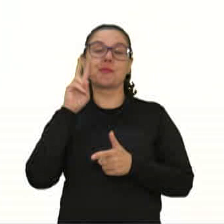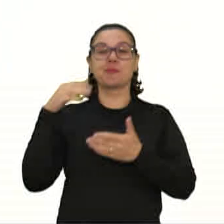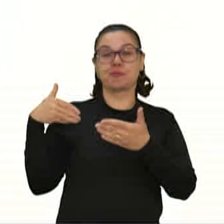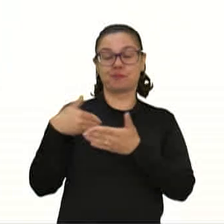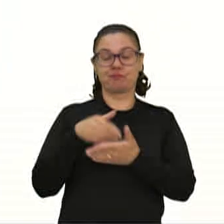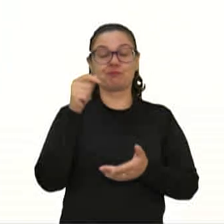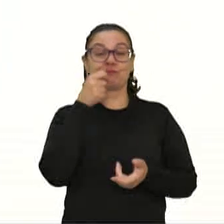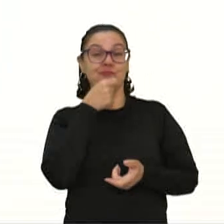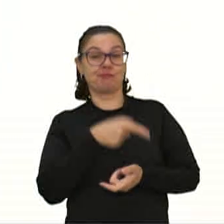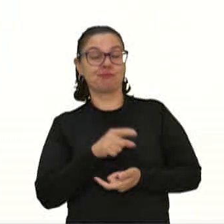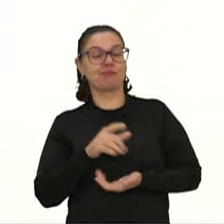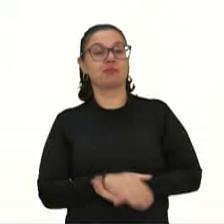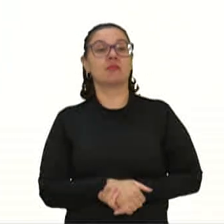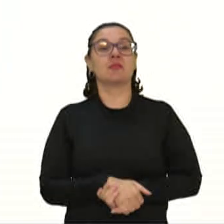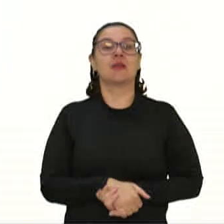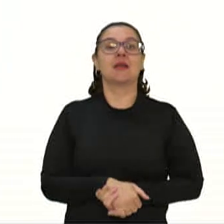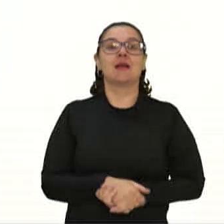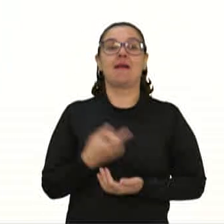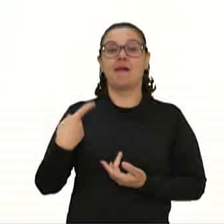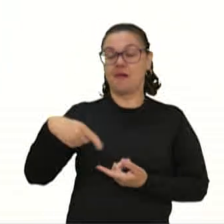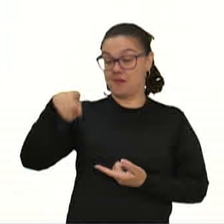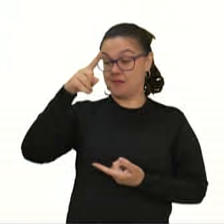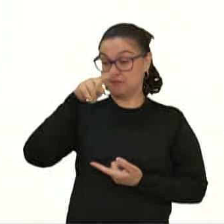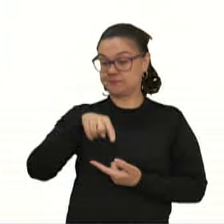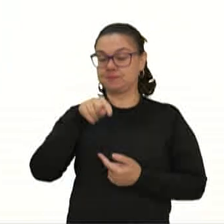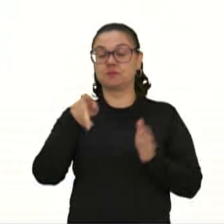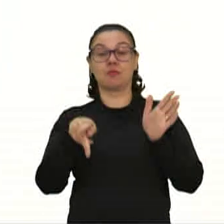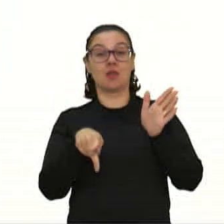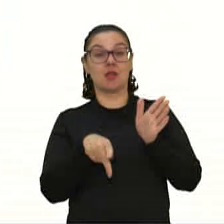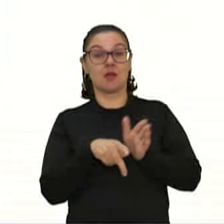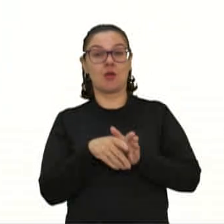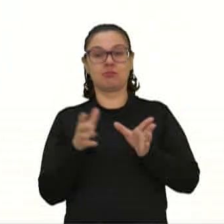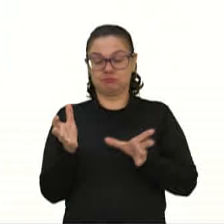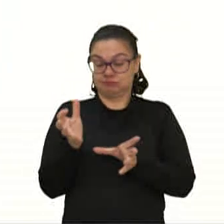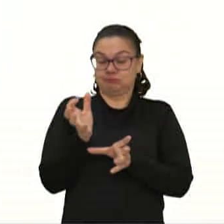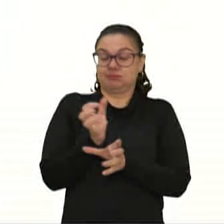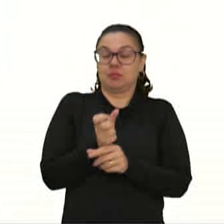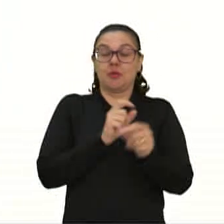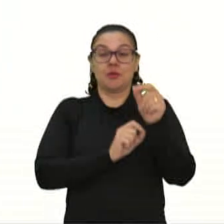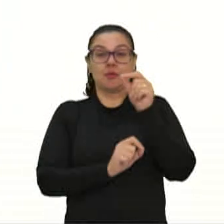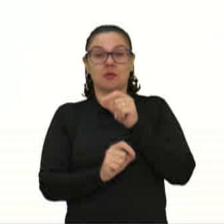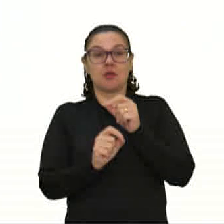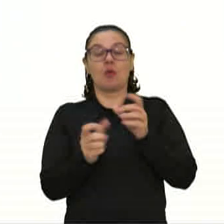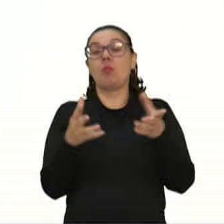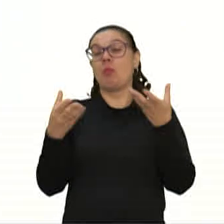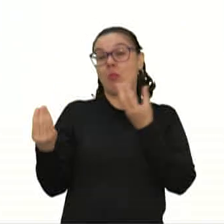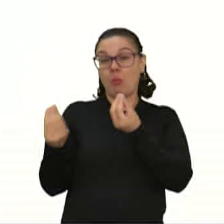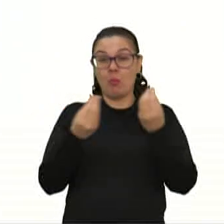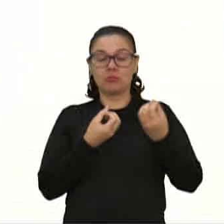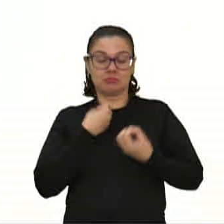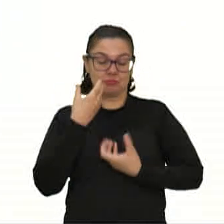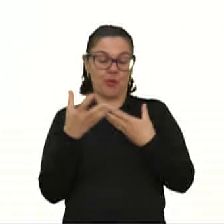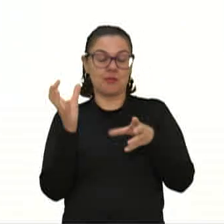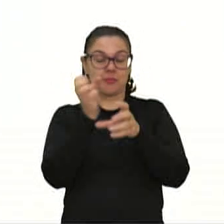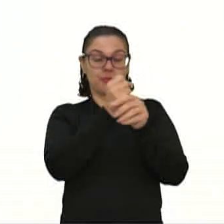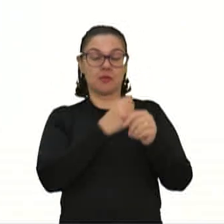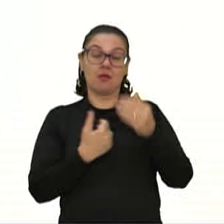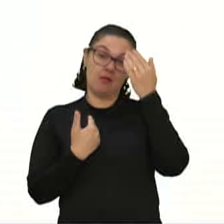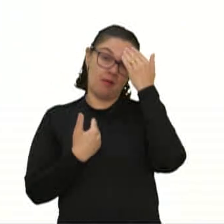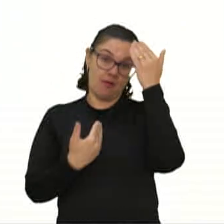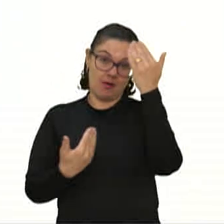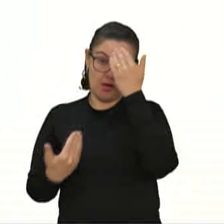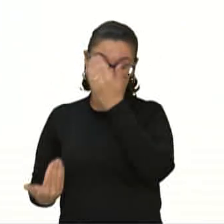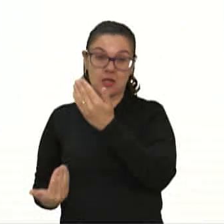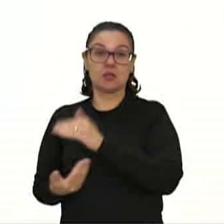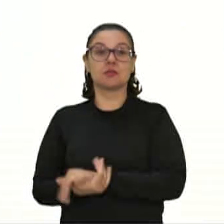né? Há aqui, nesta parte do romanceiro, vários romances, vários poemas em homenagem